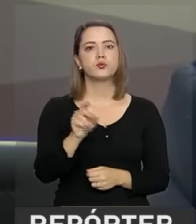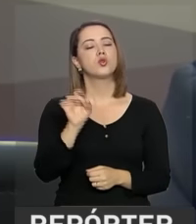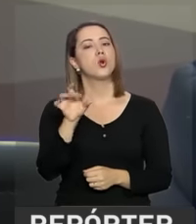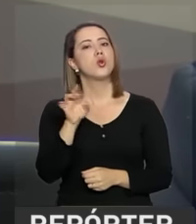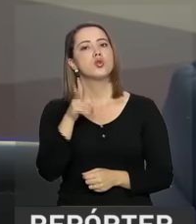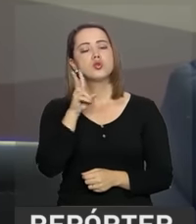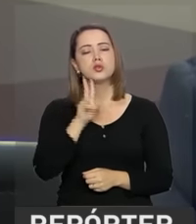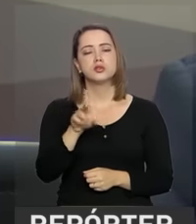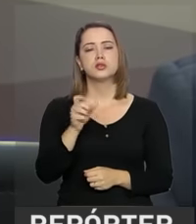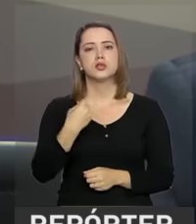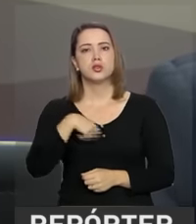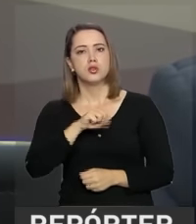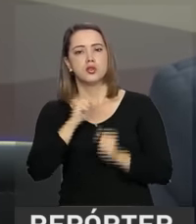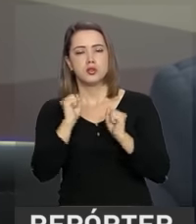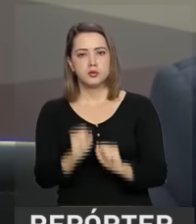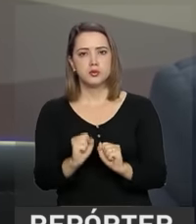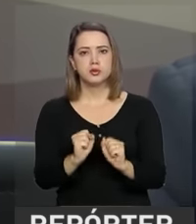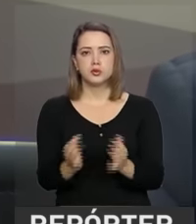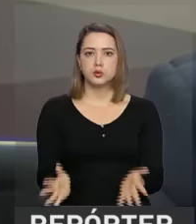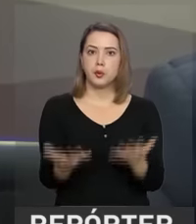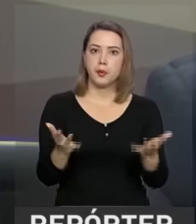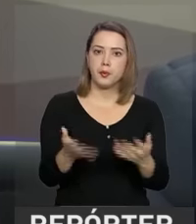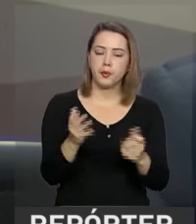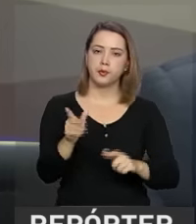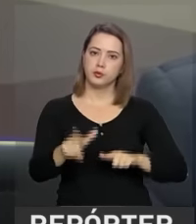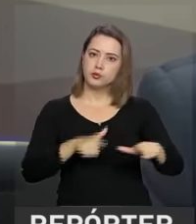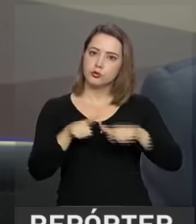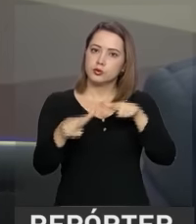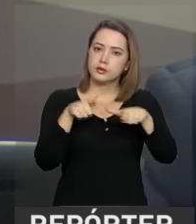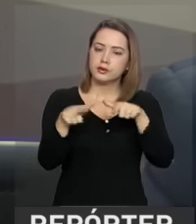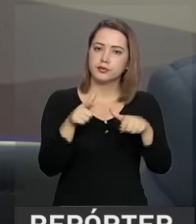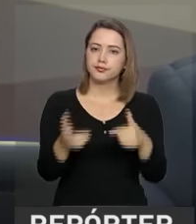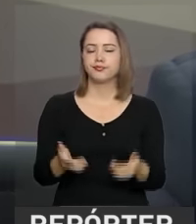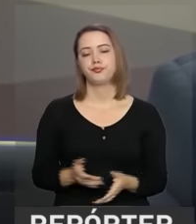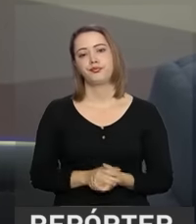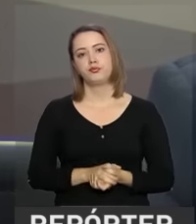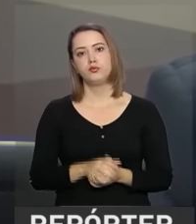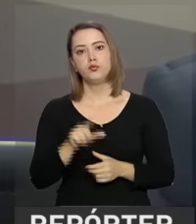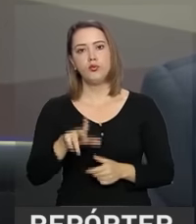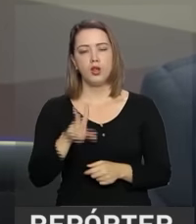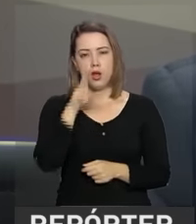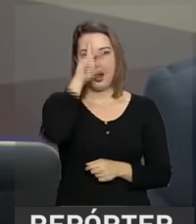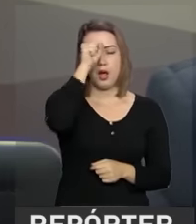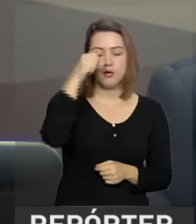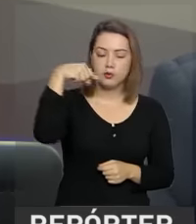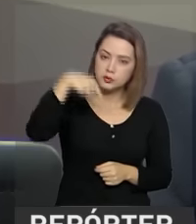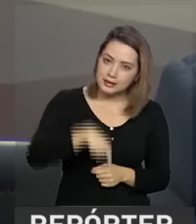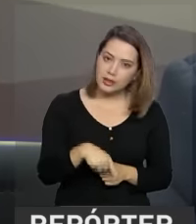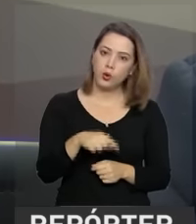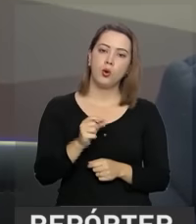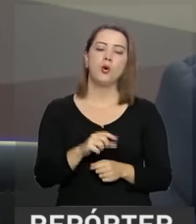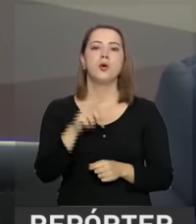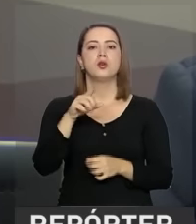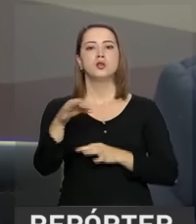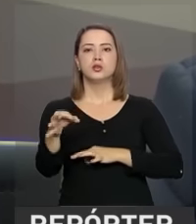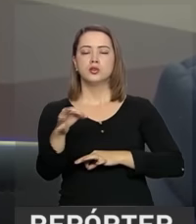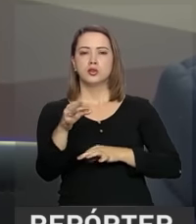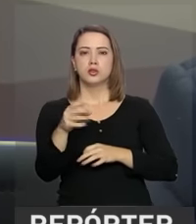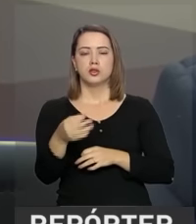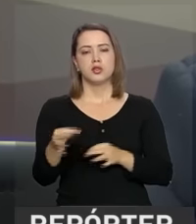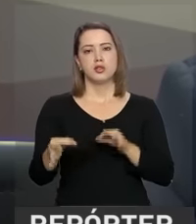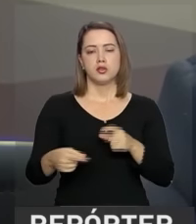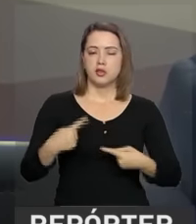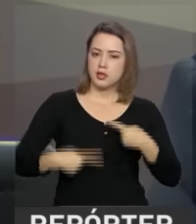assim poderemos estimular o investimento e, com isso, o crescimento. Os esforços atuais e as políticas